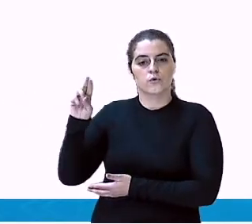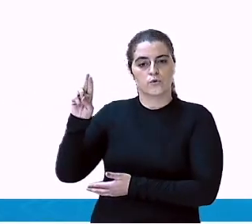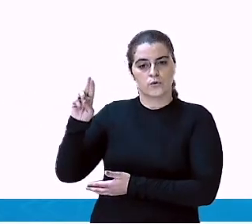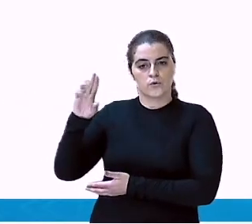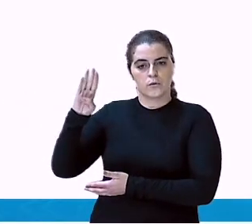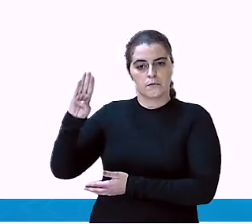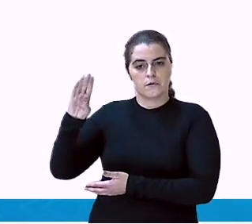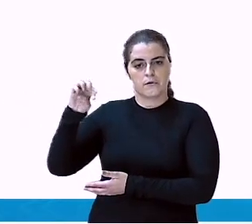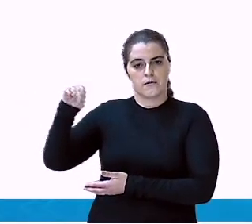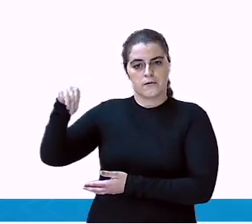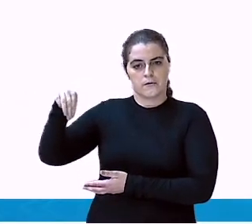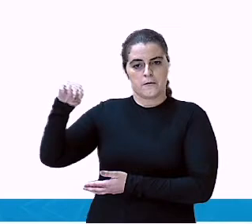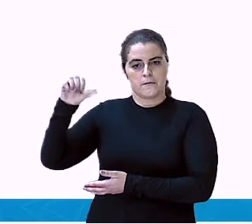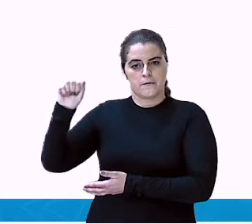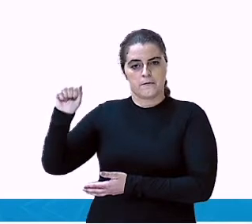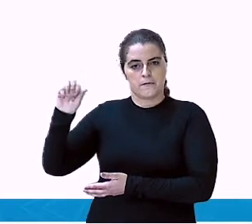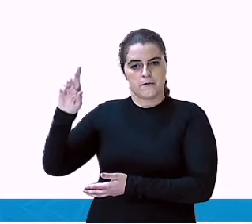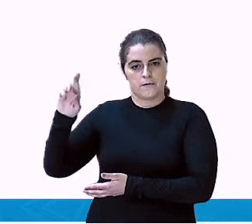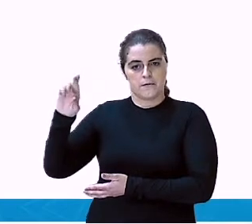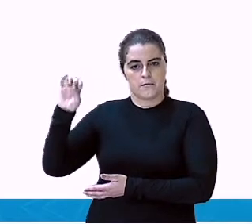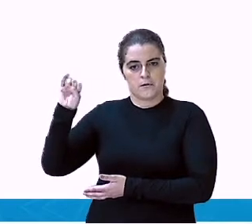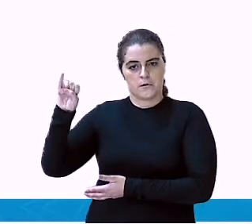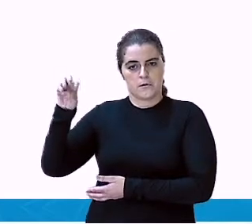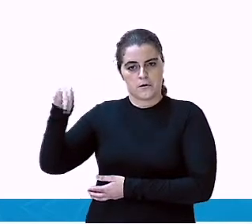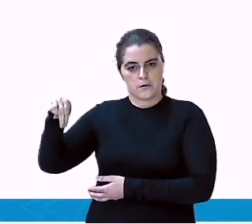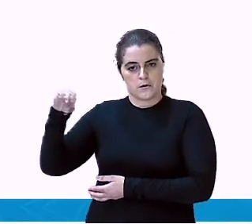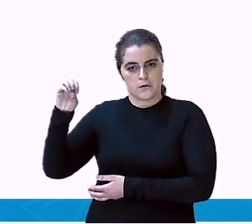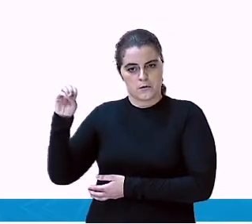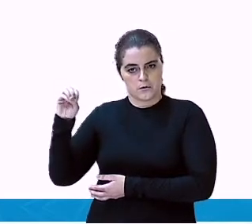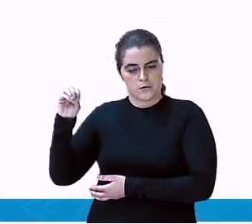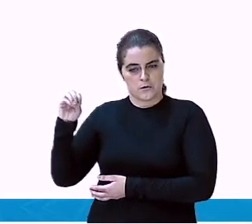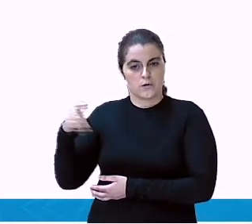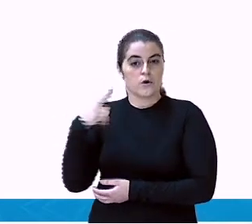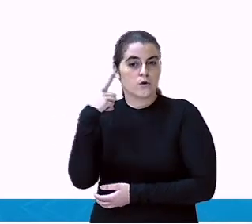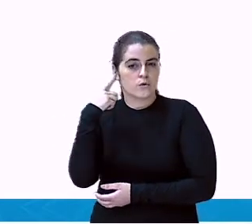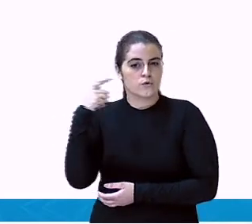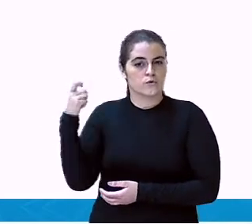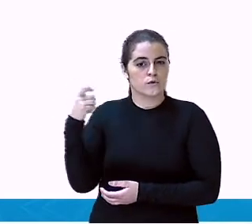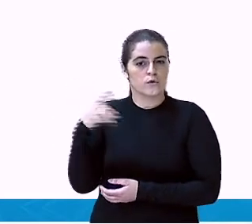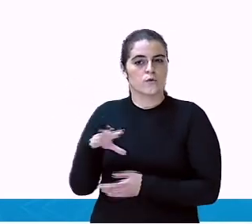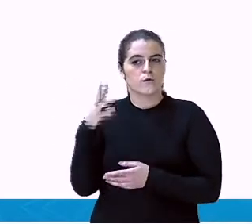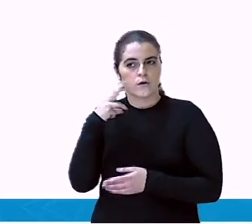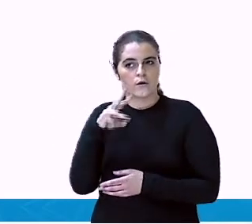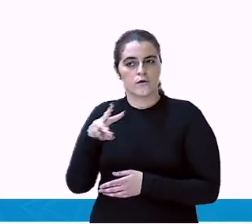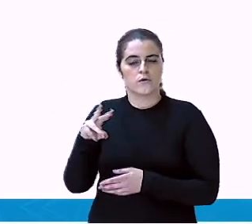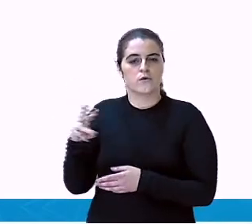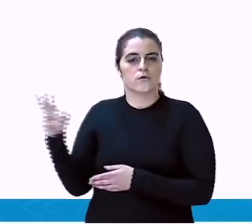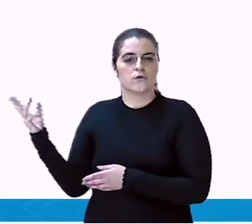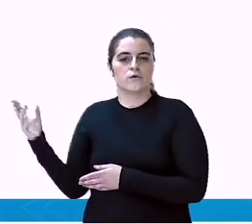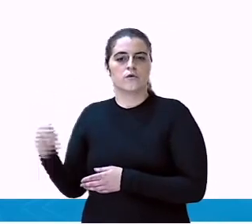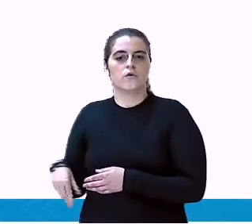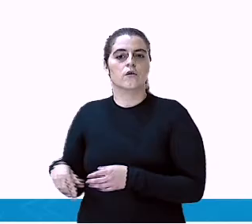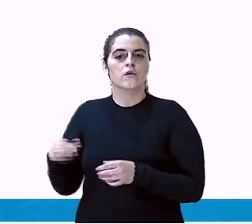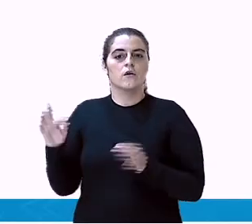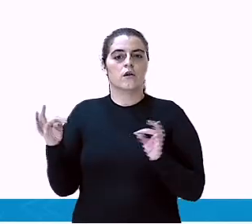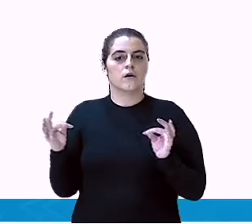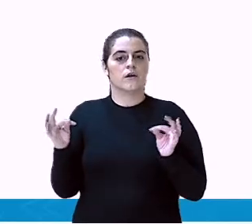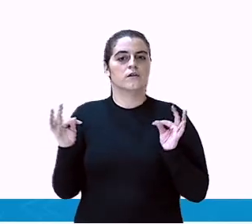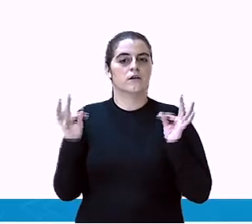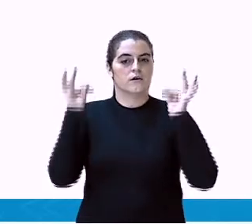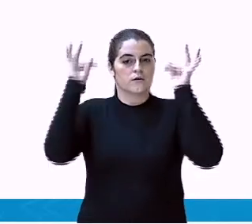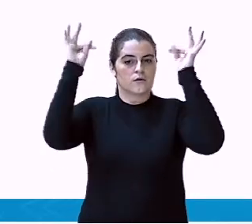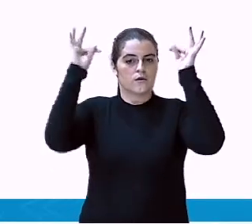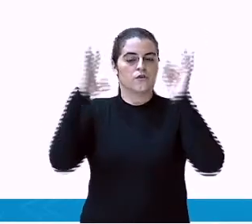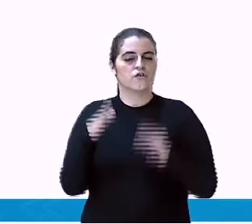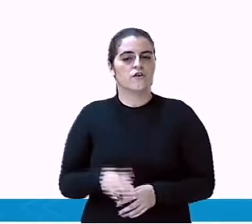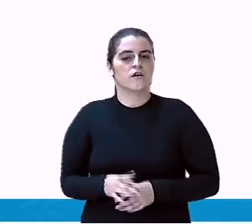mais ou menos a mesma técnica da ecolocalização, porém é o sonar, ele é tecnologia, né, que a gente fez para